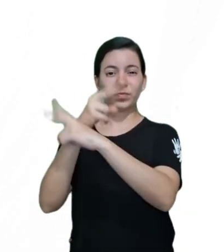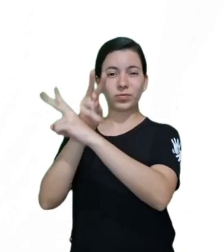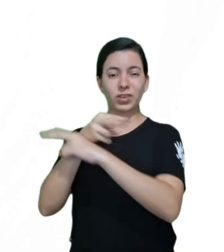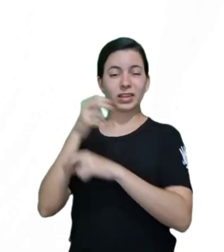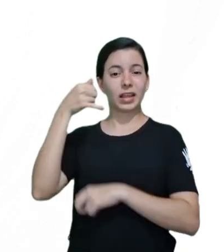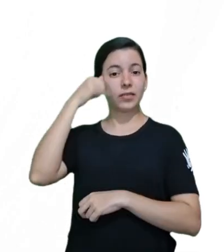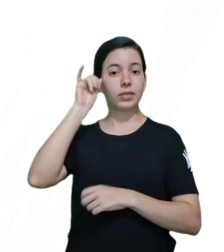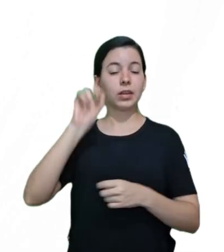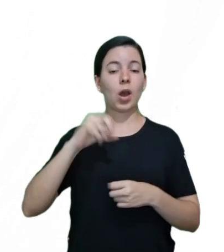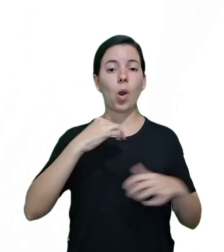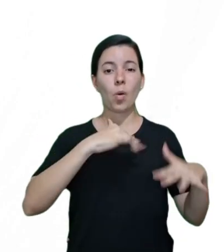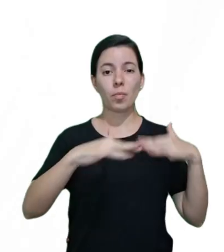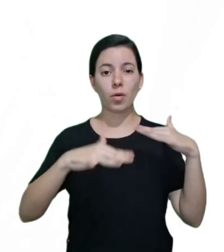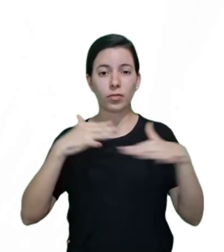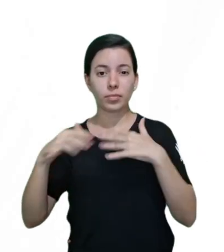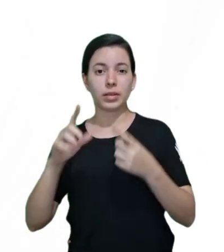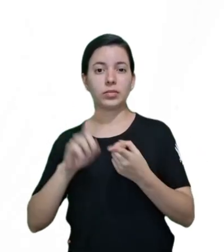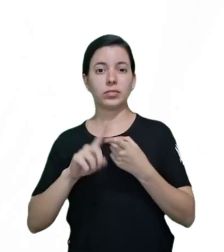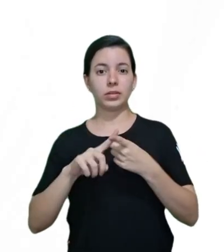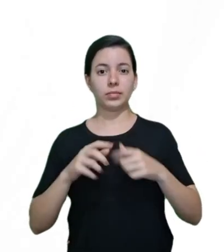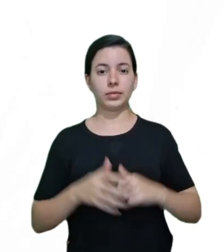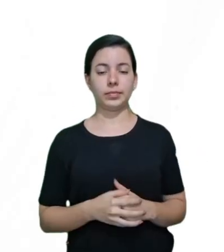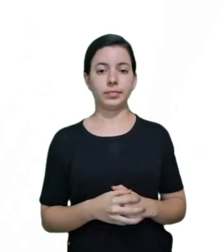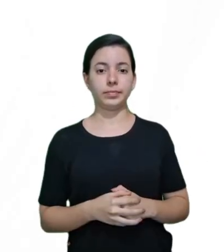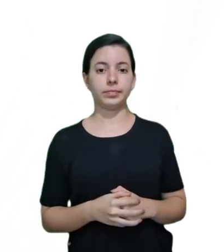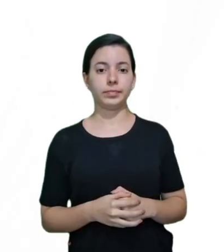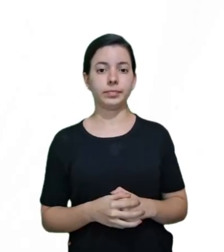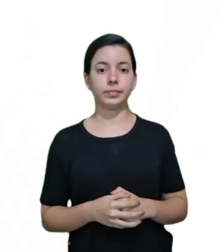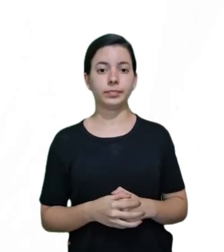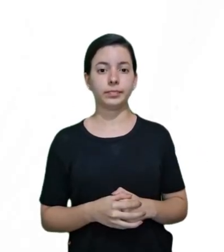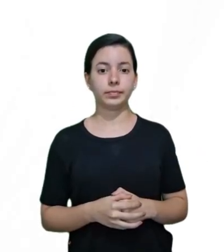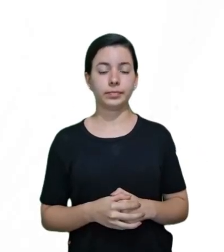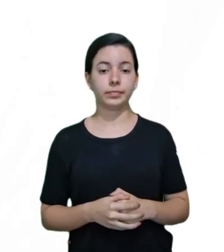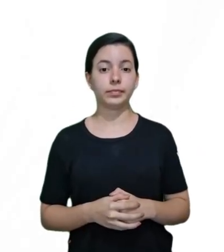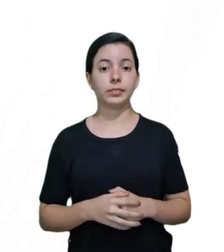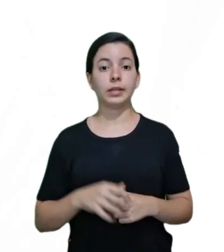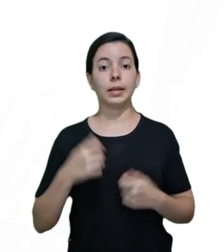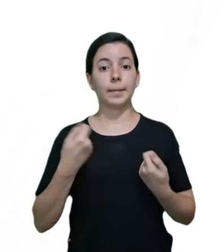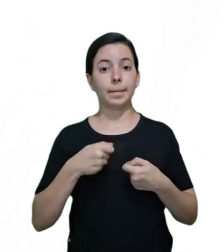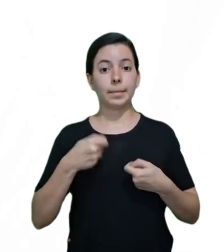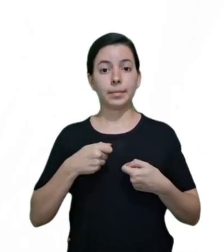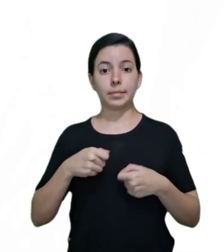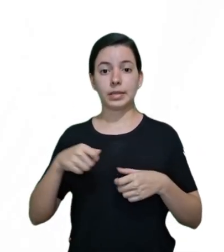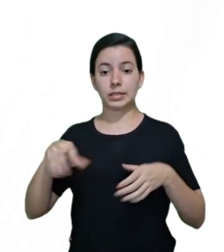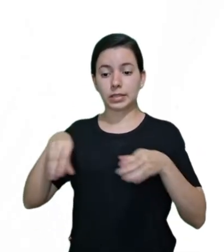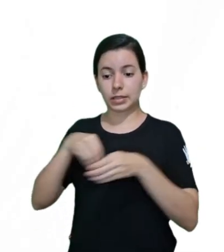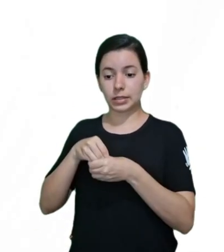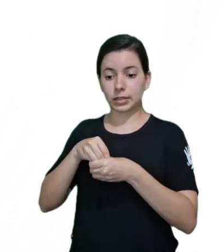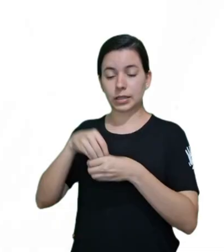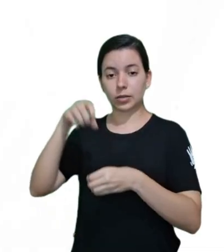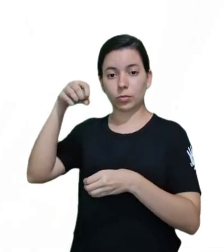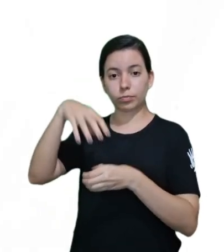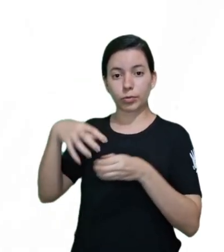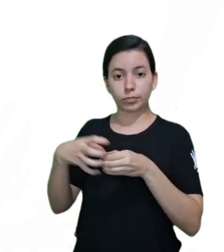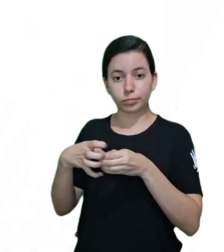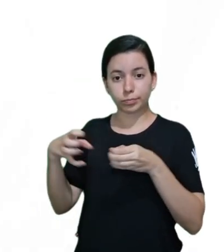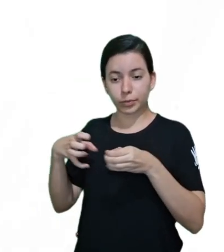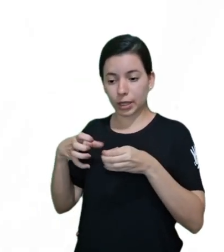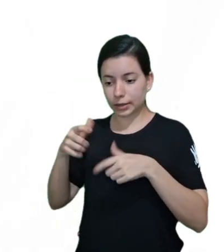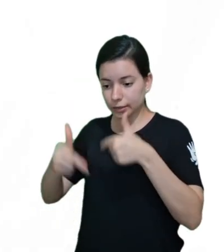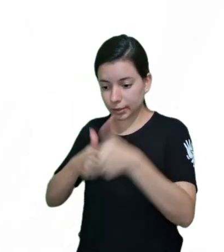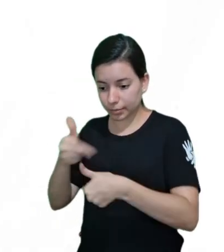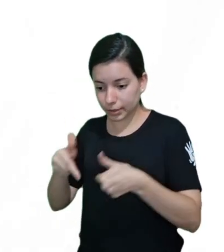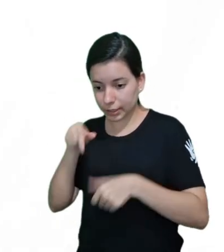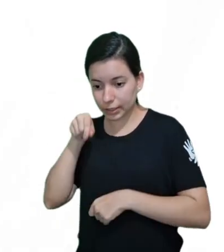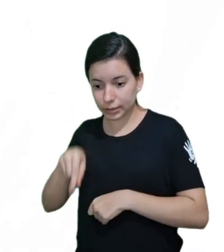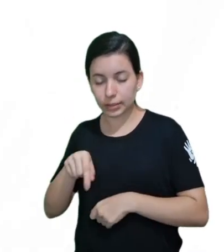ar e evitar movimentos bruscos que possam perturbar a circulação do ar. Se possível, trabalhar dentro da cabine de fluxo laminar. Iniciar as